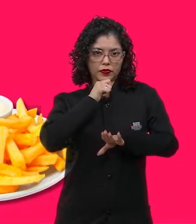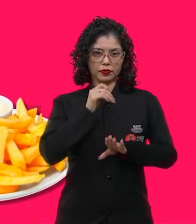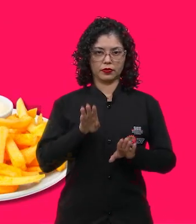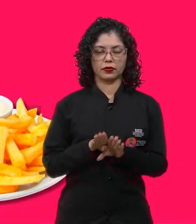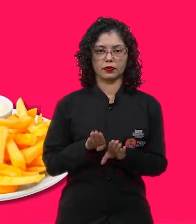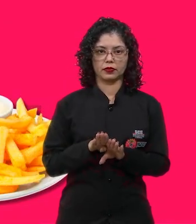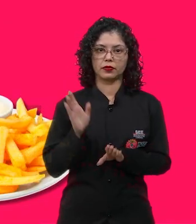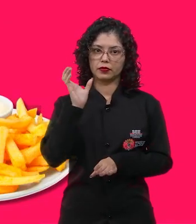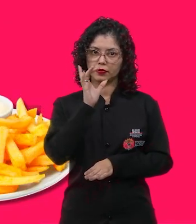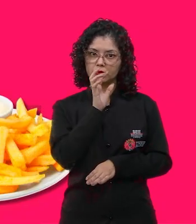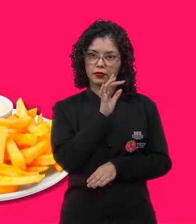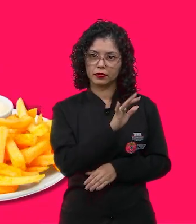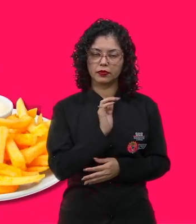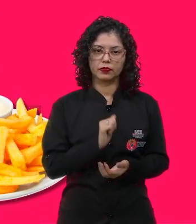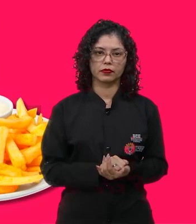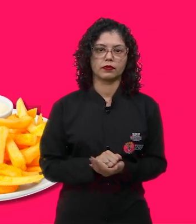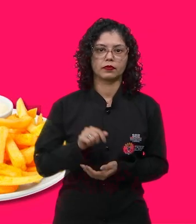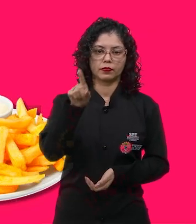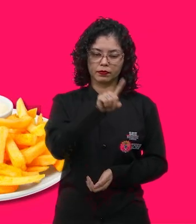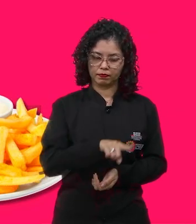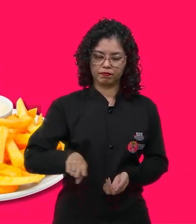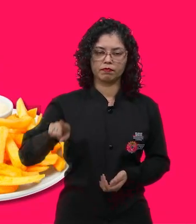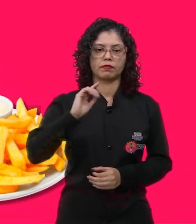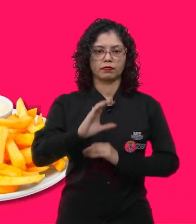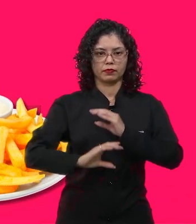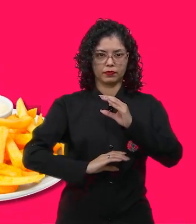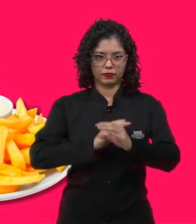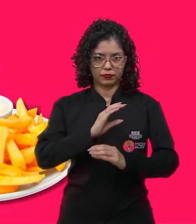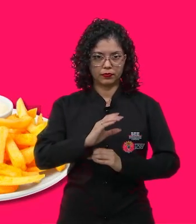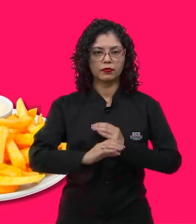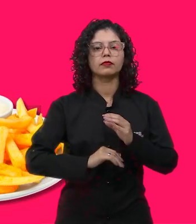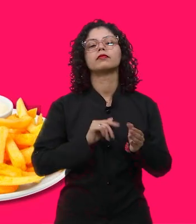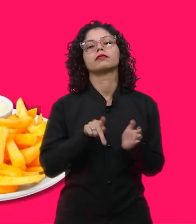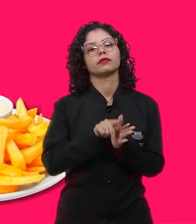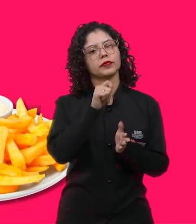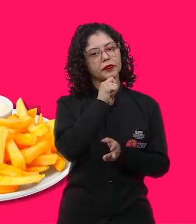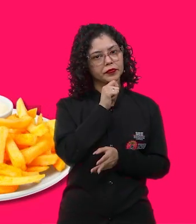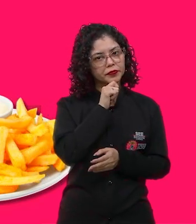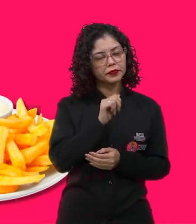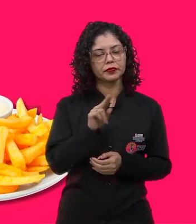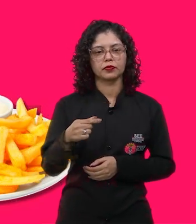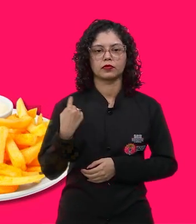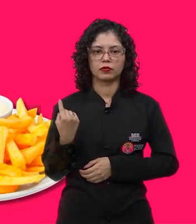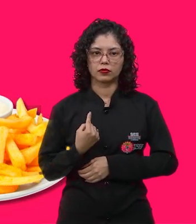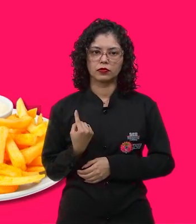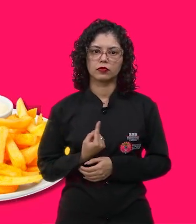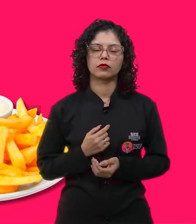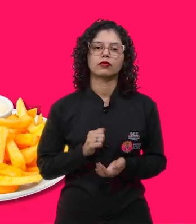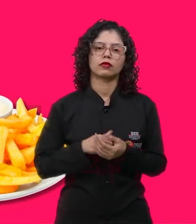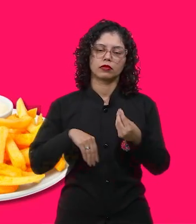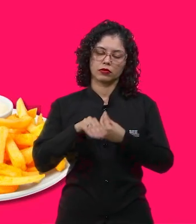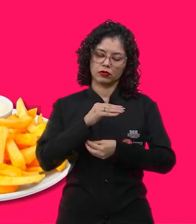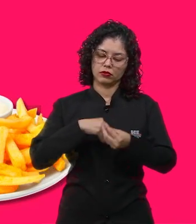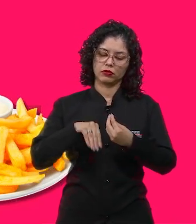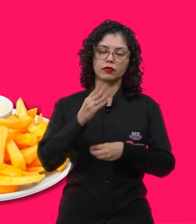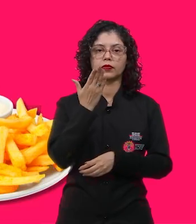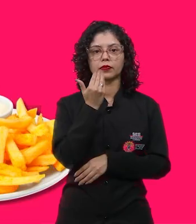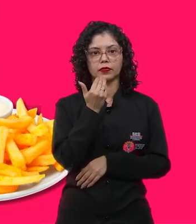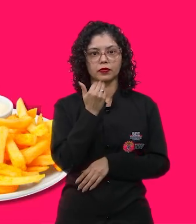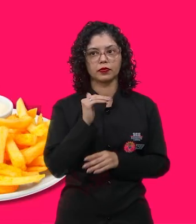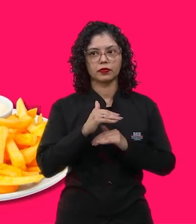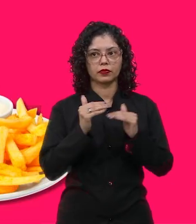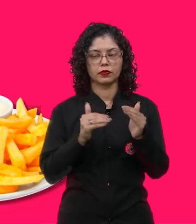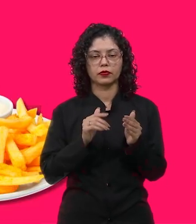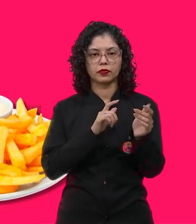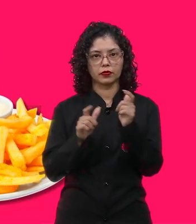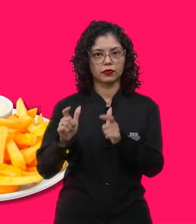calor, né, circule, que tem esse fluxo de ar uniforme. E ele vai envolver todo o alimento ali por todos